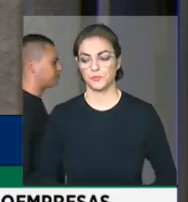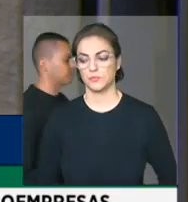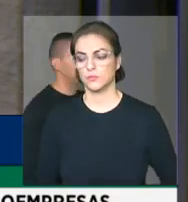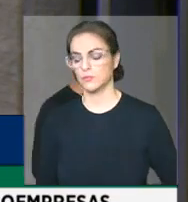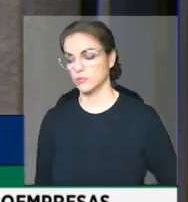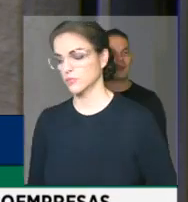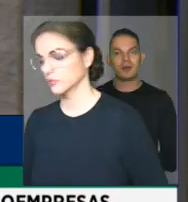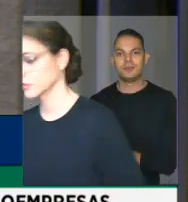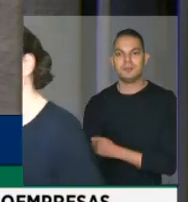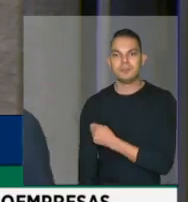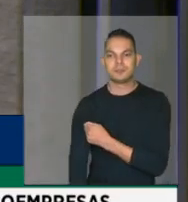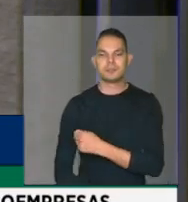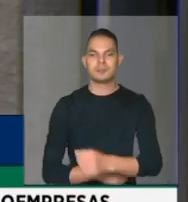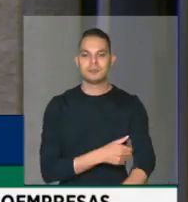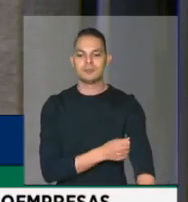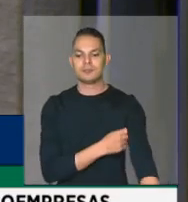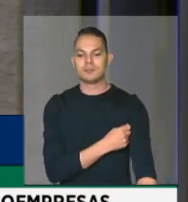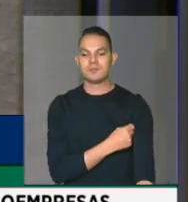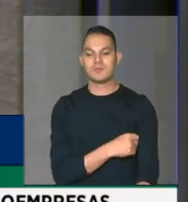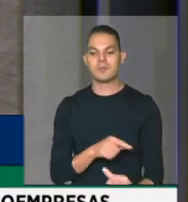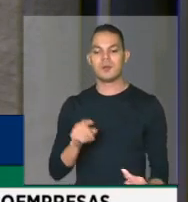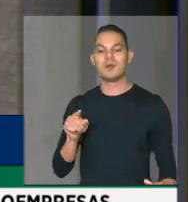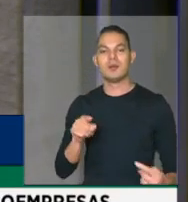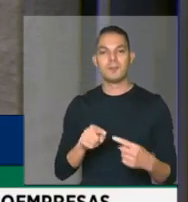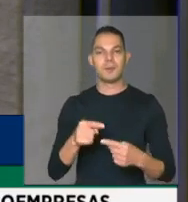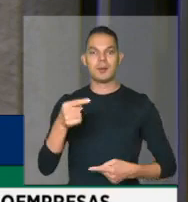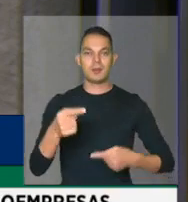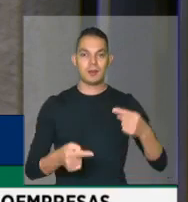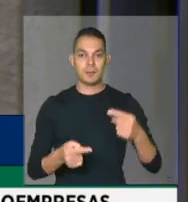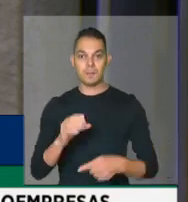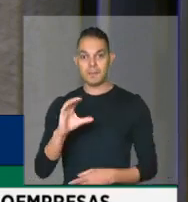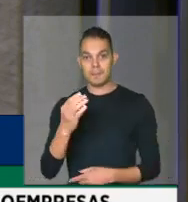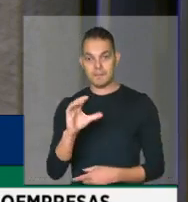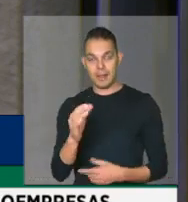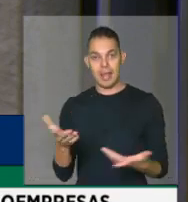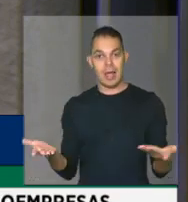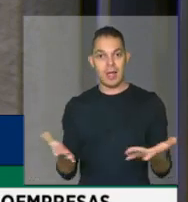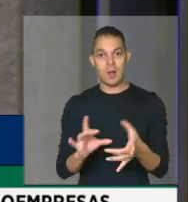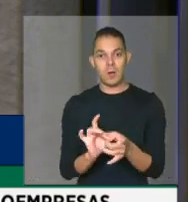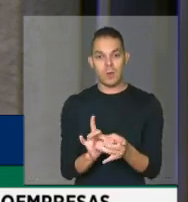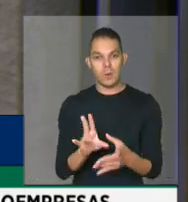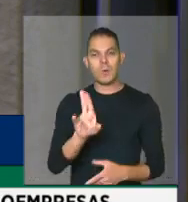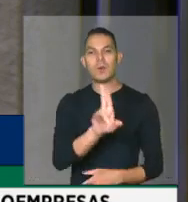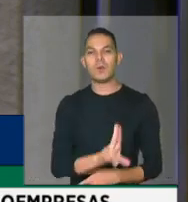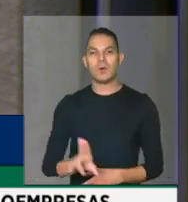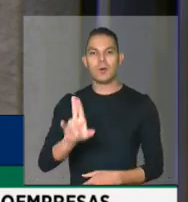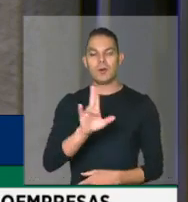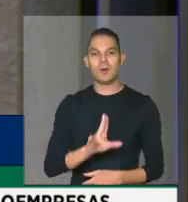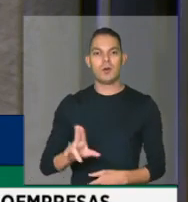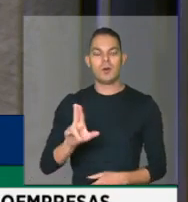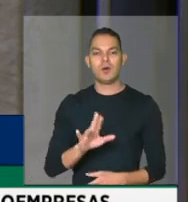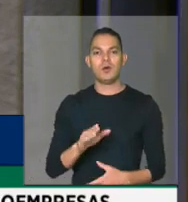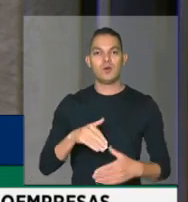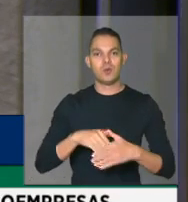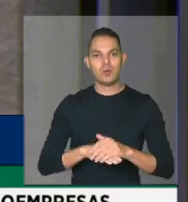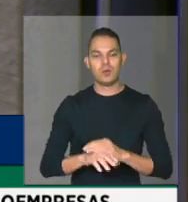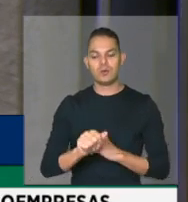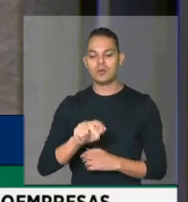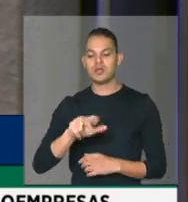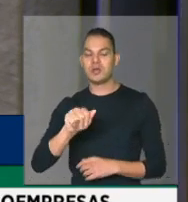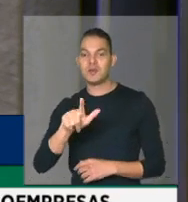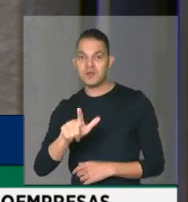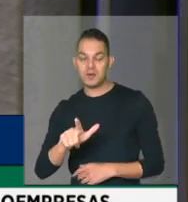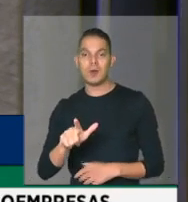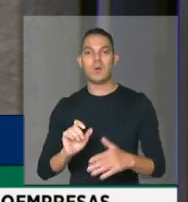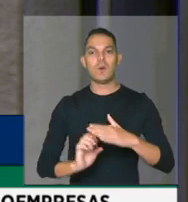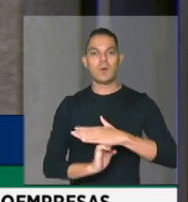potencial de concretização dos objetivos da política de crédito, passamos a autorizar a utilização do Fundo de Aval às Micro e